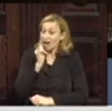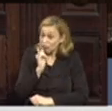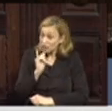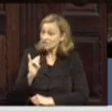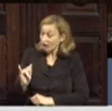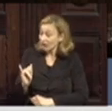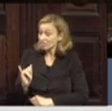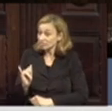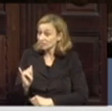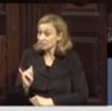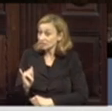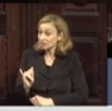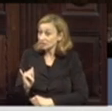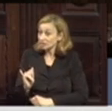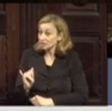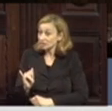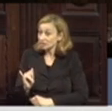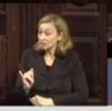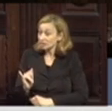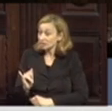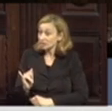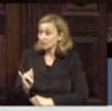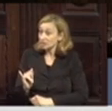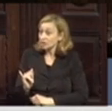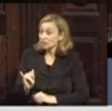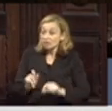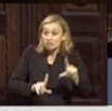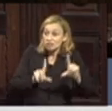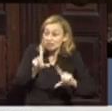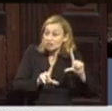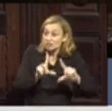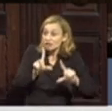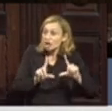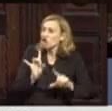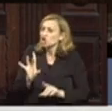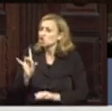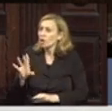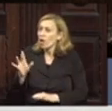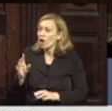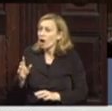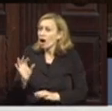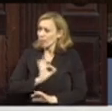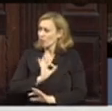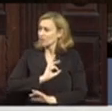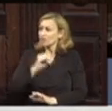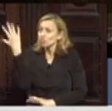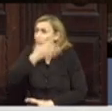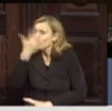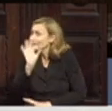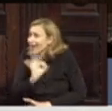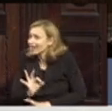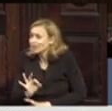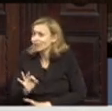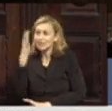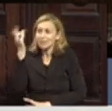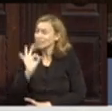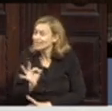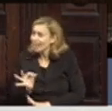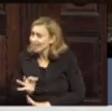Federais e as Forças Estaduais, a população de Jacarepaguá, através